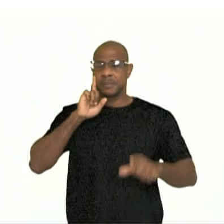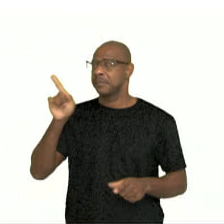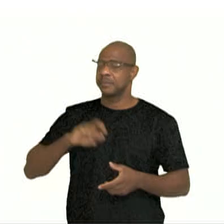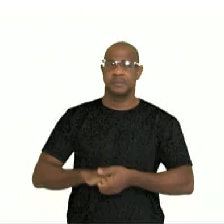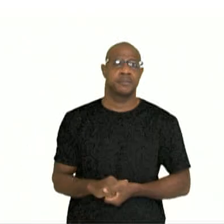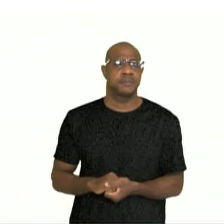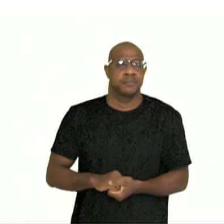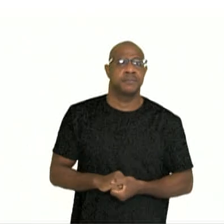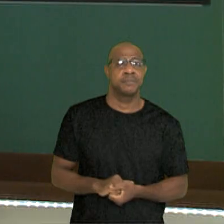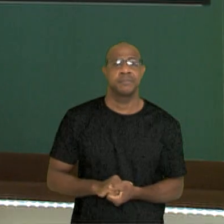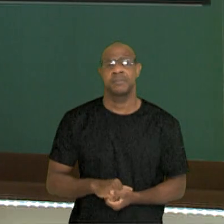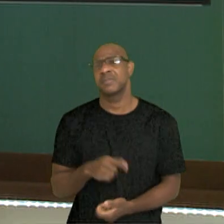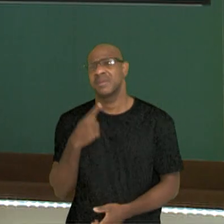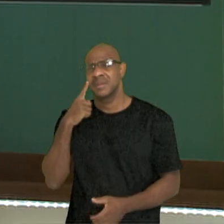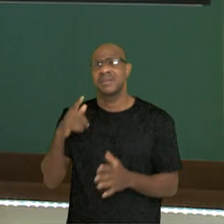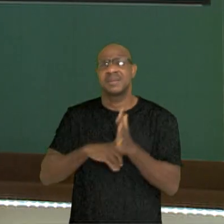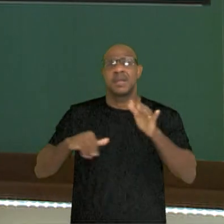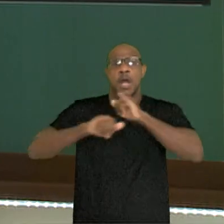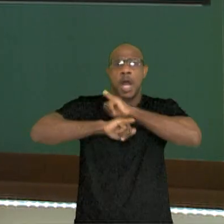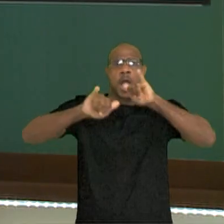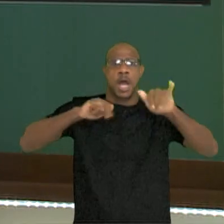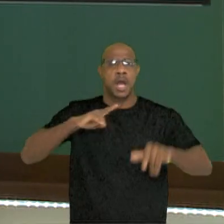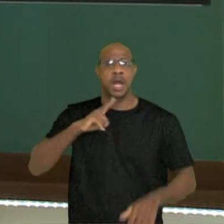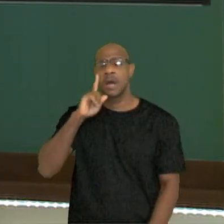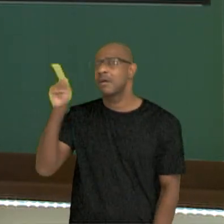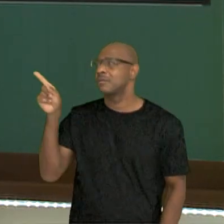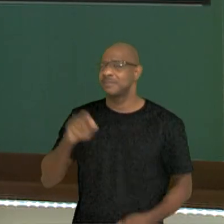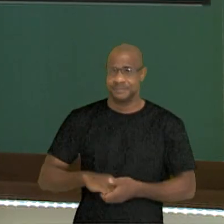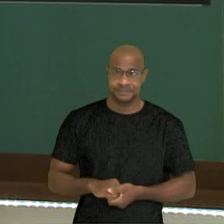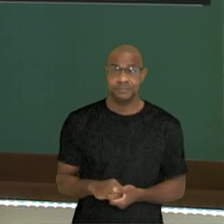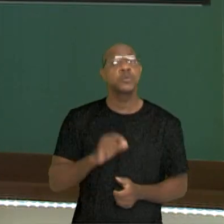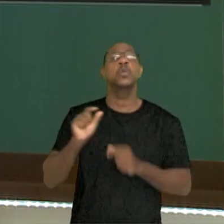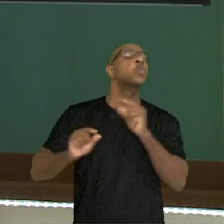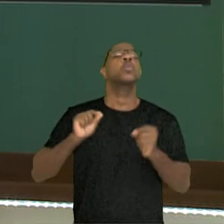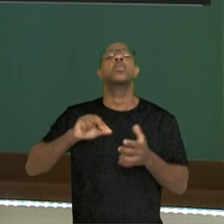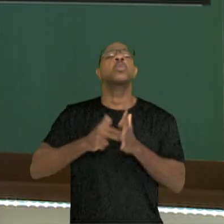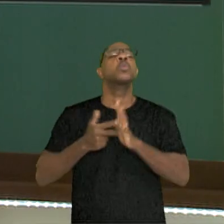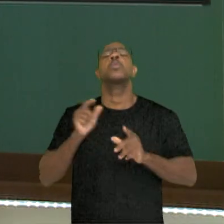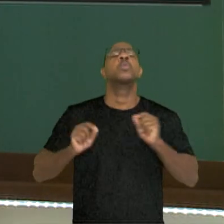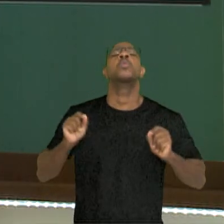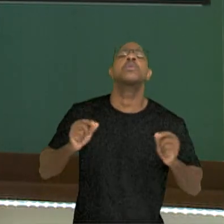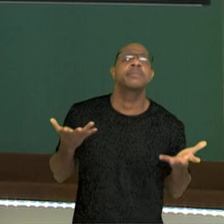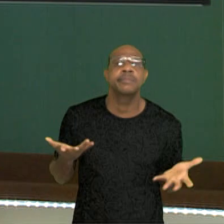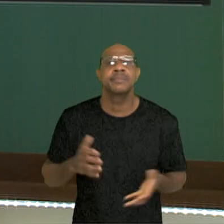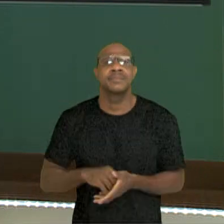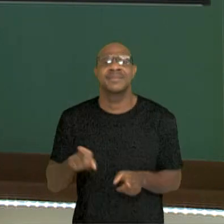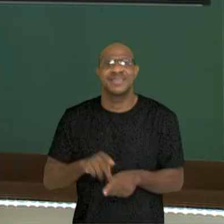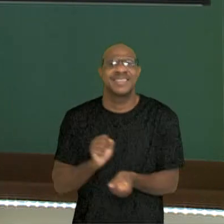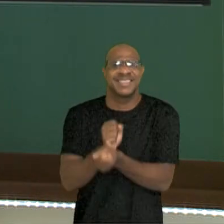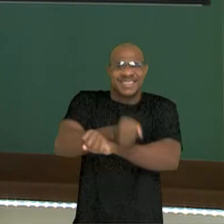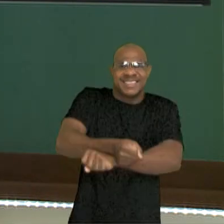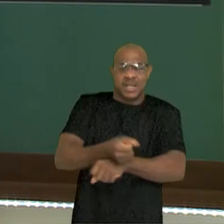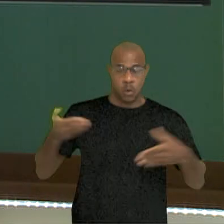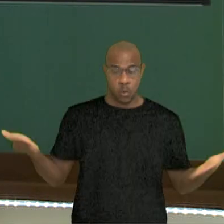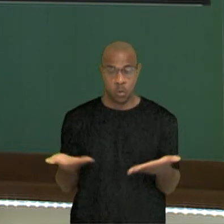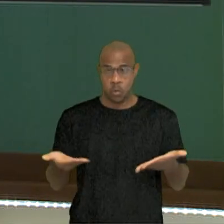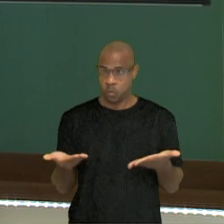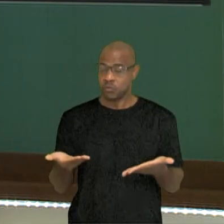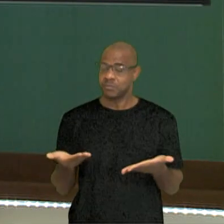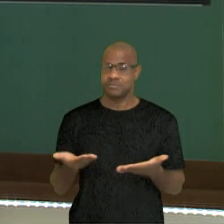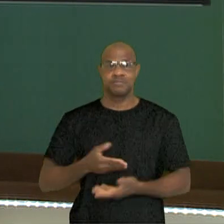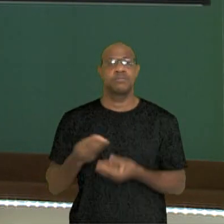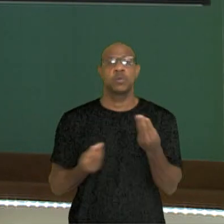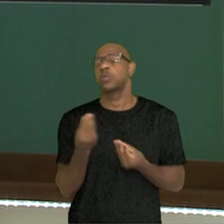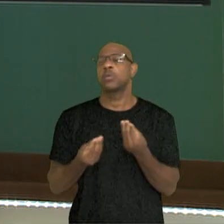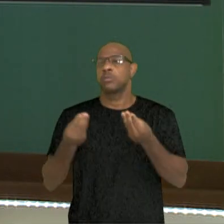Aqui o professor trouxe uma reportagem para vocês sobre a questão da escravidão nos dias atuais, tá, pessoal? Aqui vamos